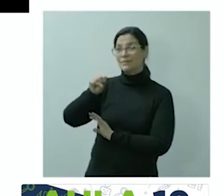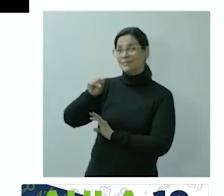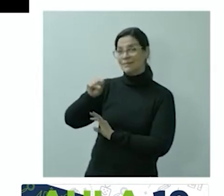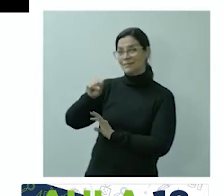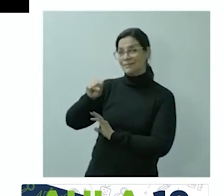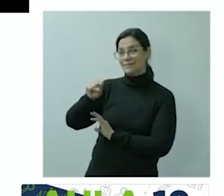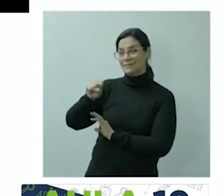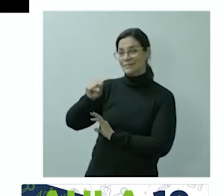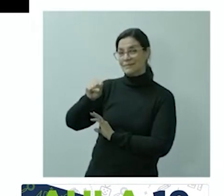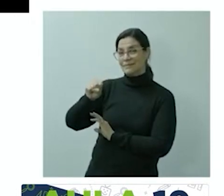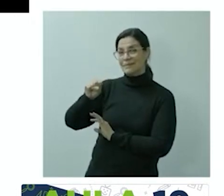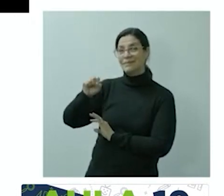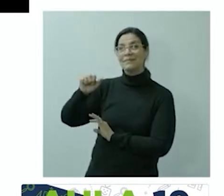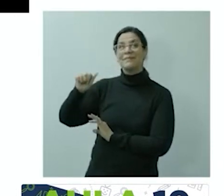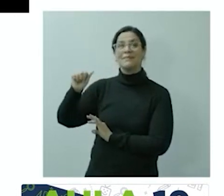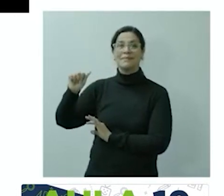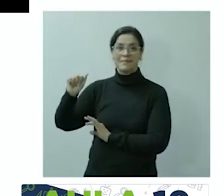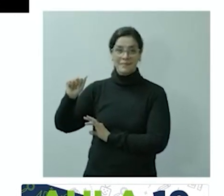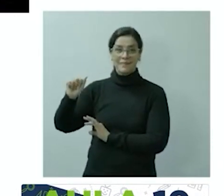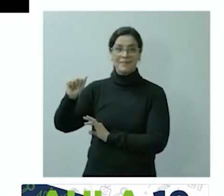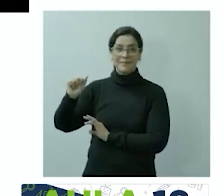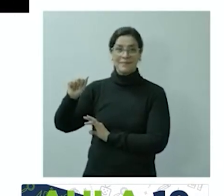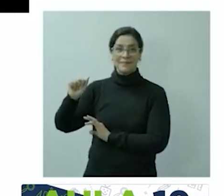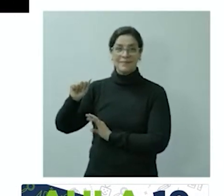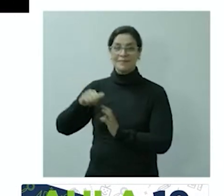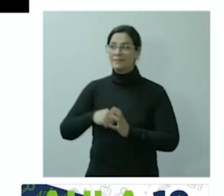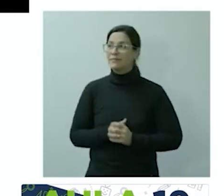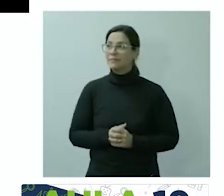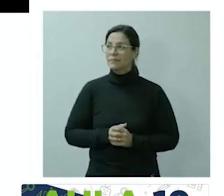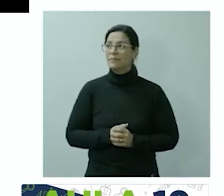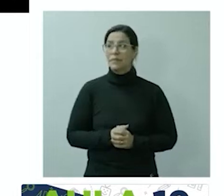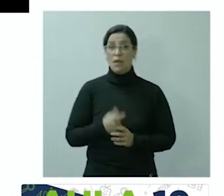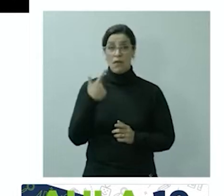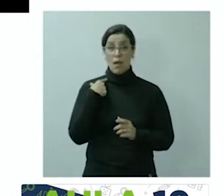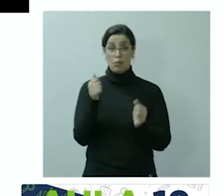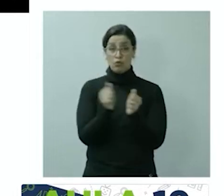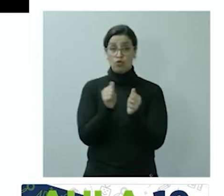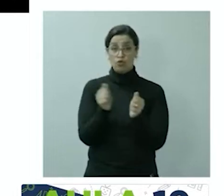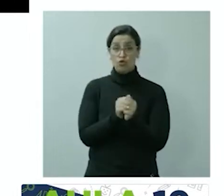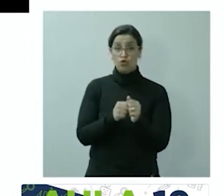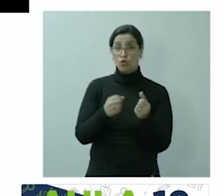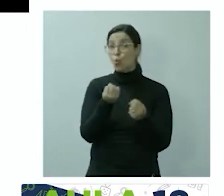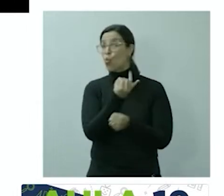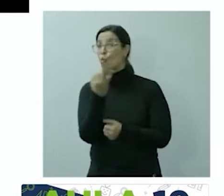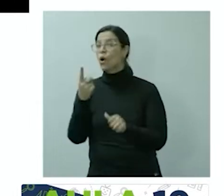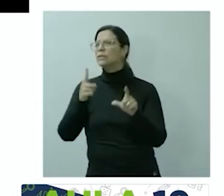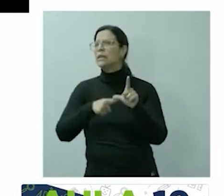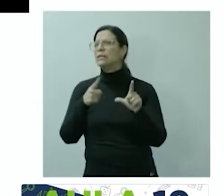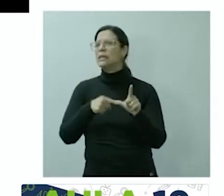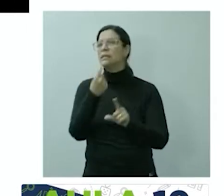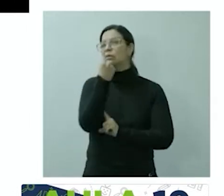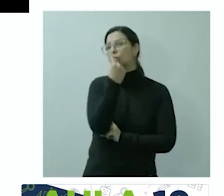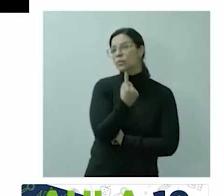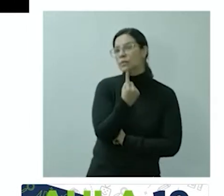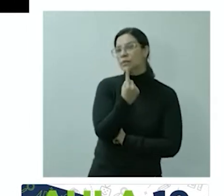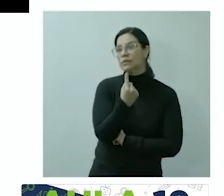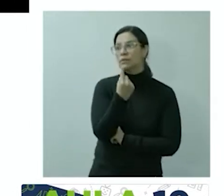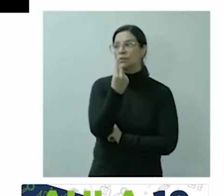O, S, A. Vamos contar o número de letras?